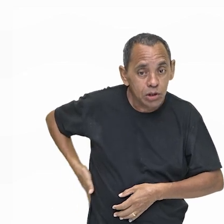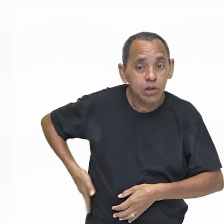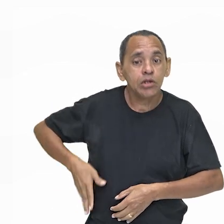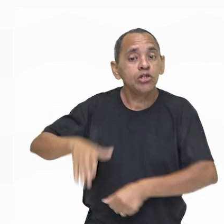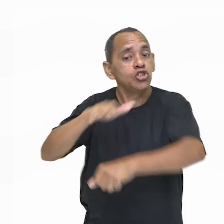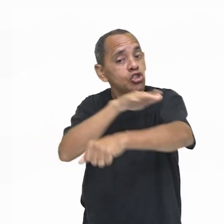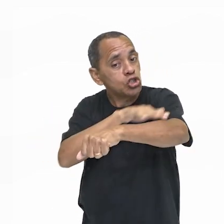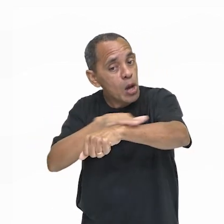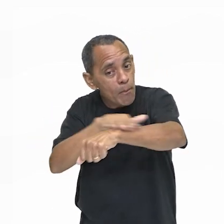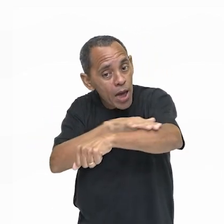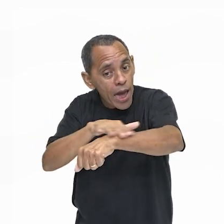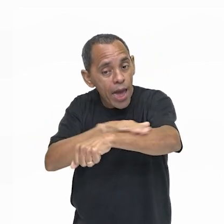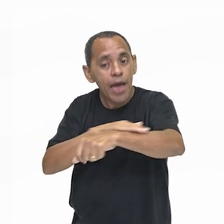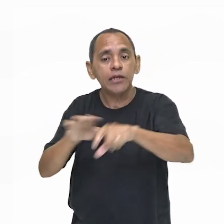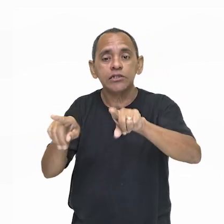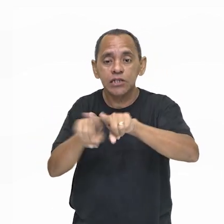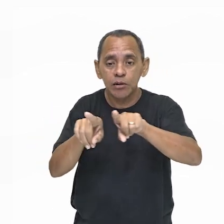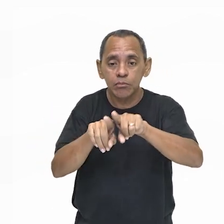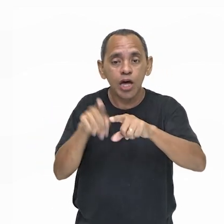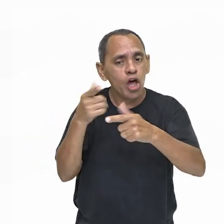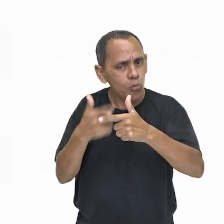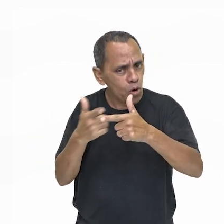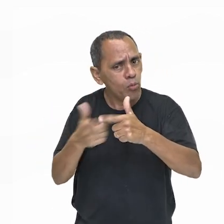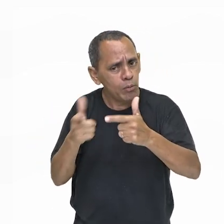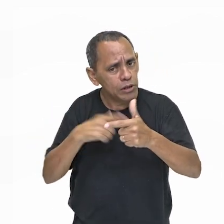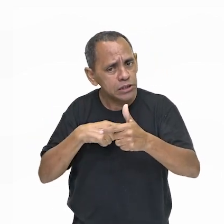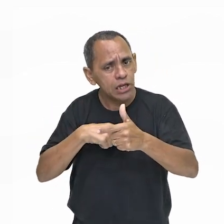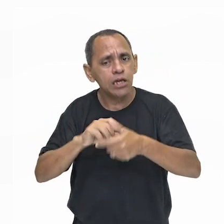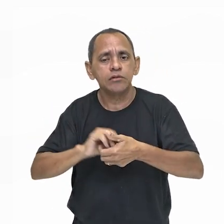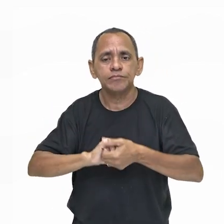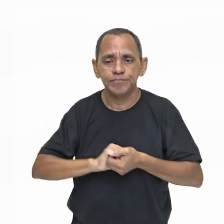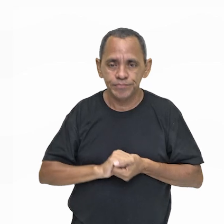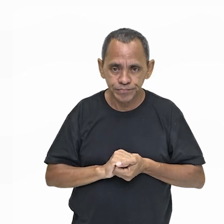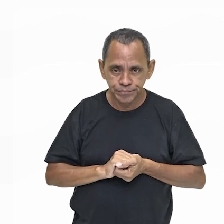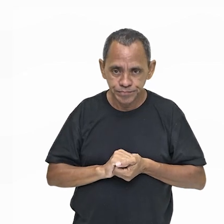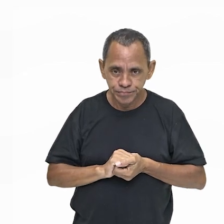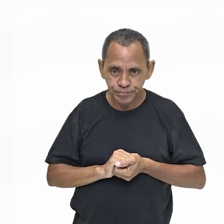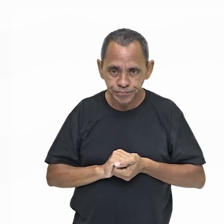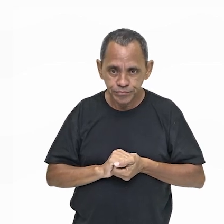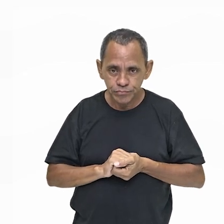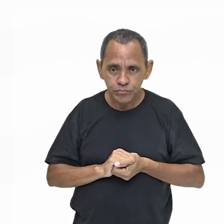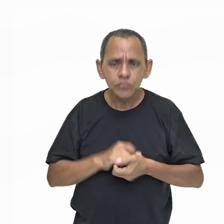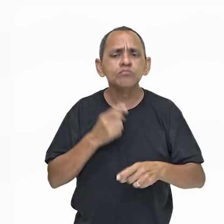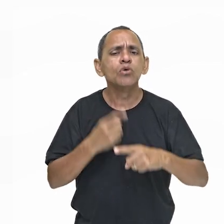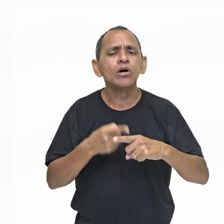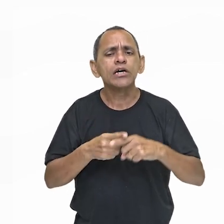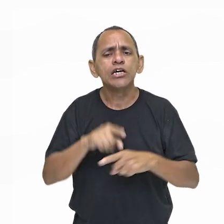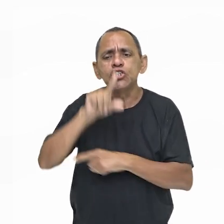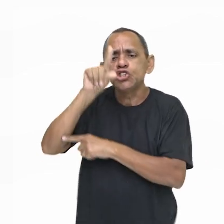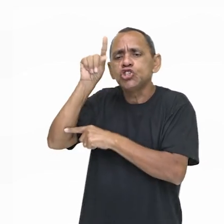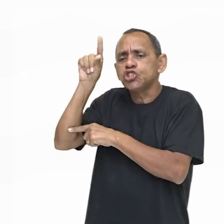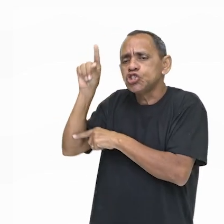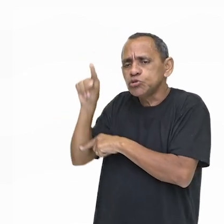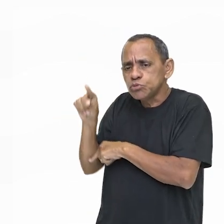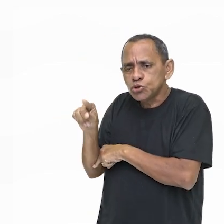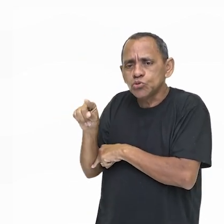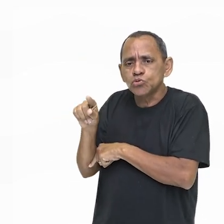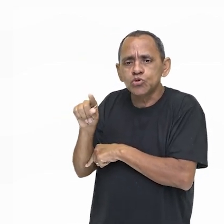com infecções muito frequentes, porque diminui a sua